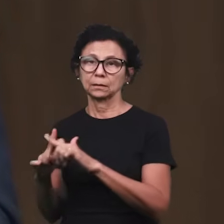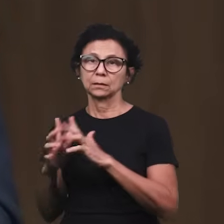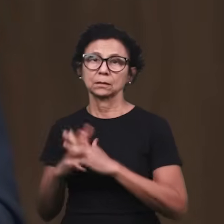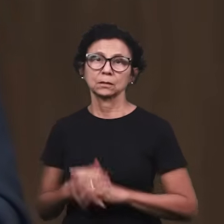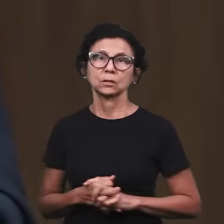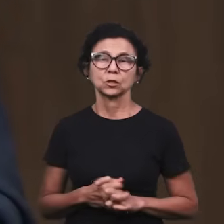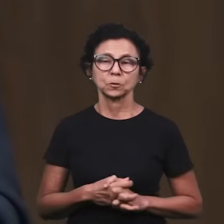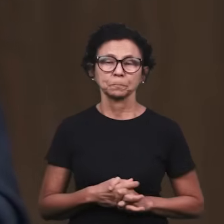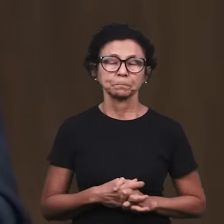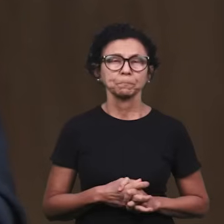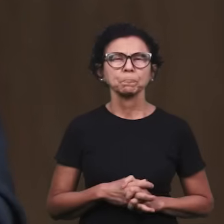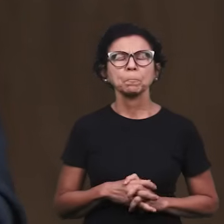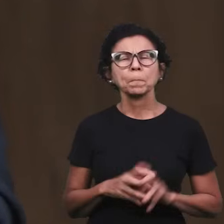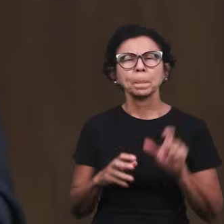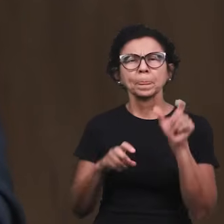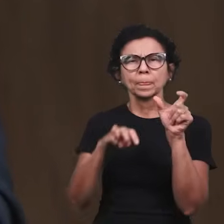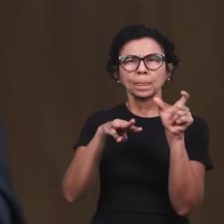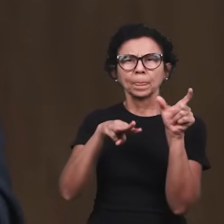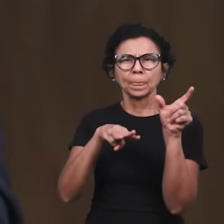palavra aqui, mistério,